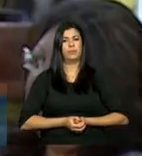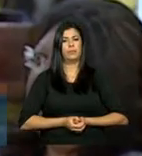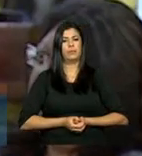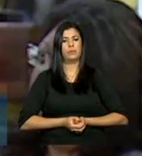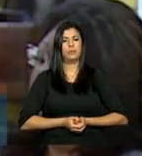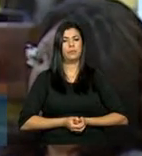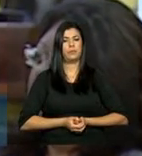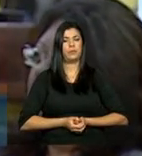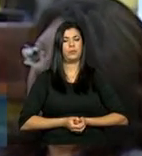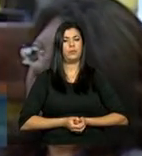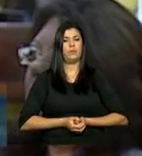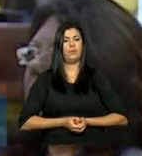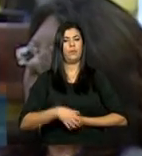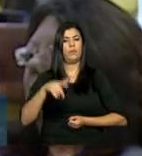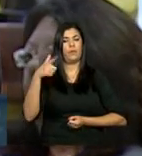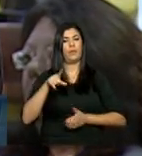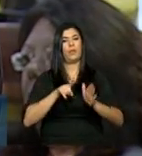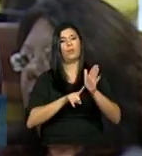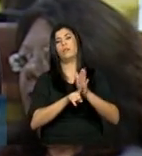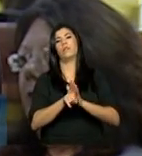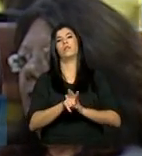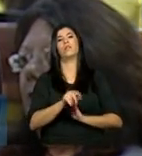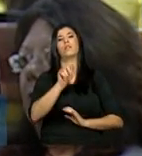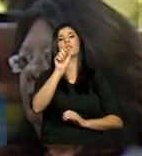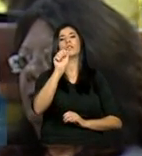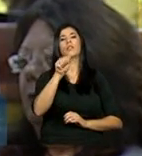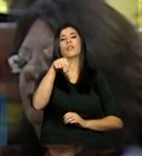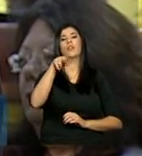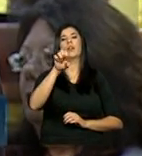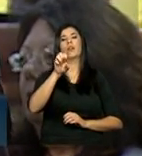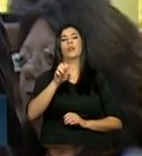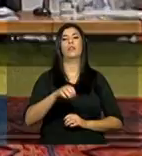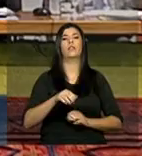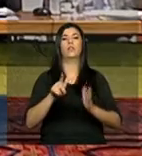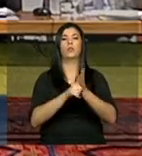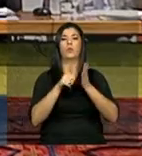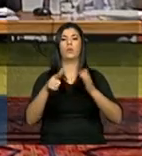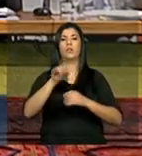Próxima pergunta é de Anivart, do Estadão.